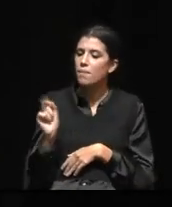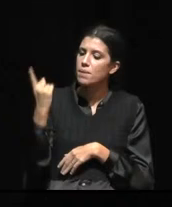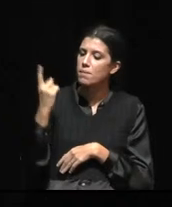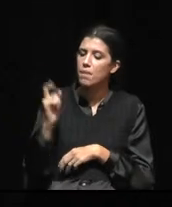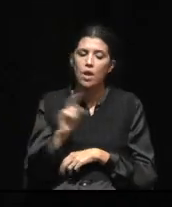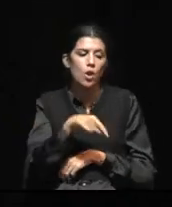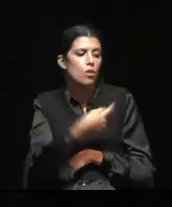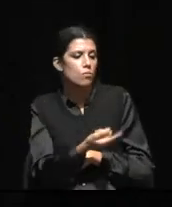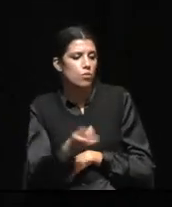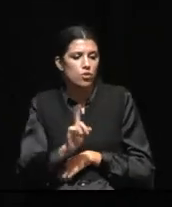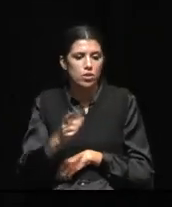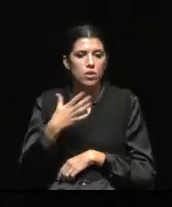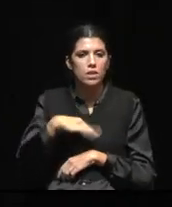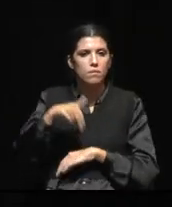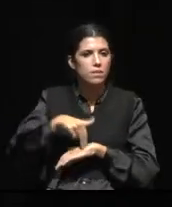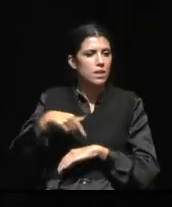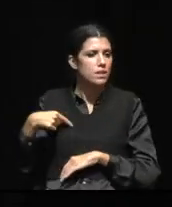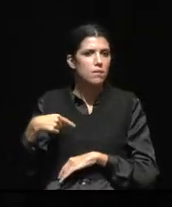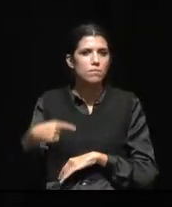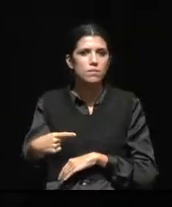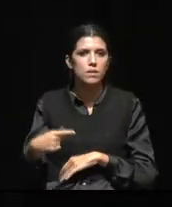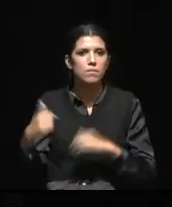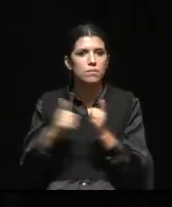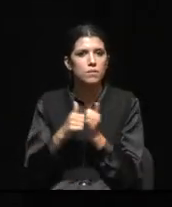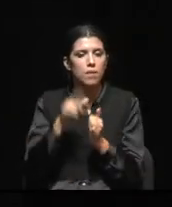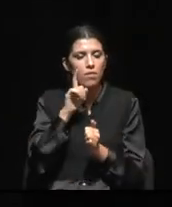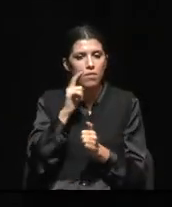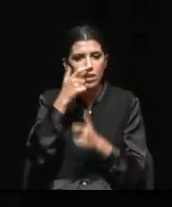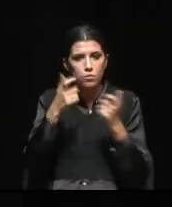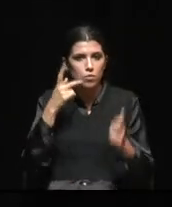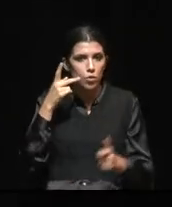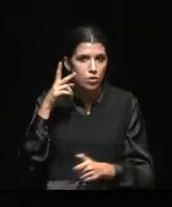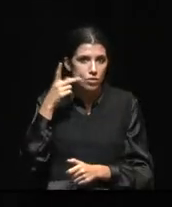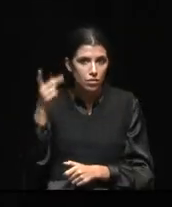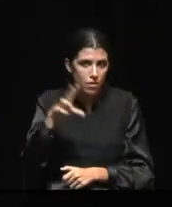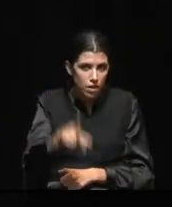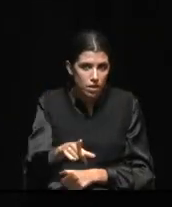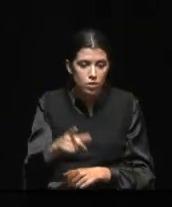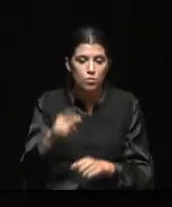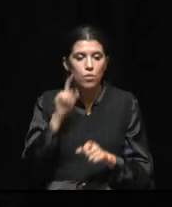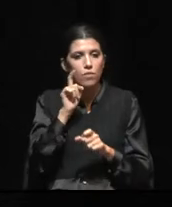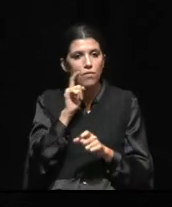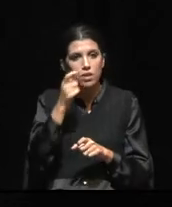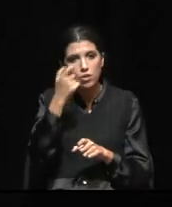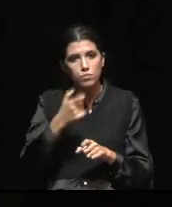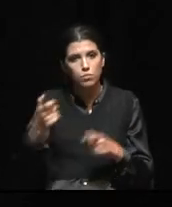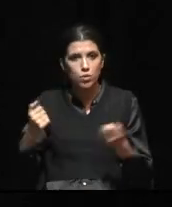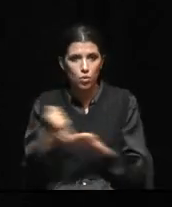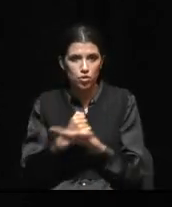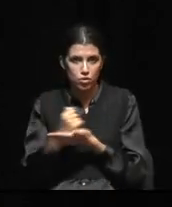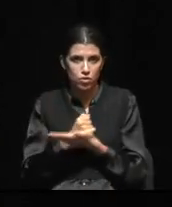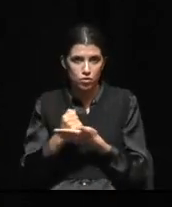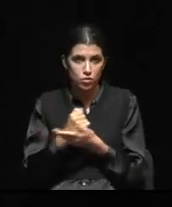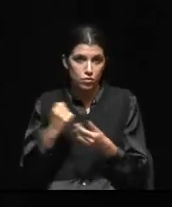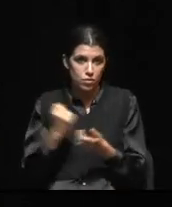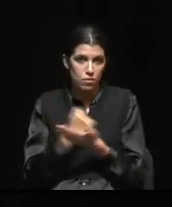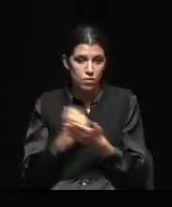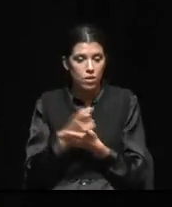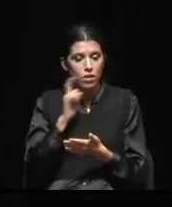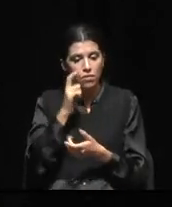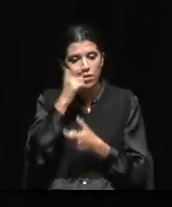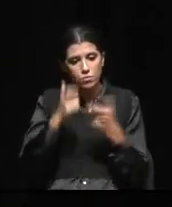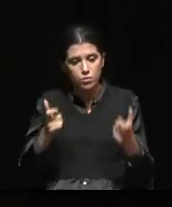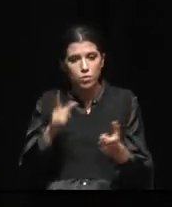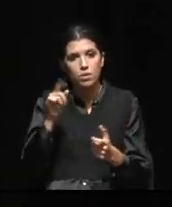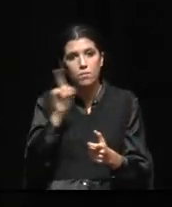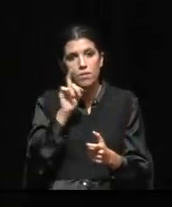apresenta depois estamos aqui como sempre estivemos ao lado dos lisboetas ao lado dos trabalhadores para aquilo que interessa mais que é defender a cidade de Lisboa e as pessoas